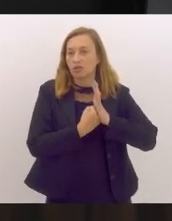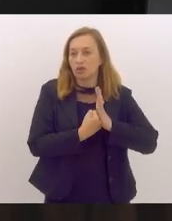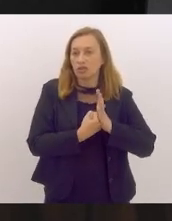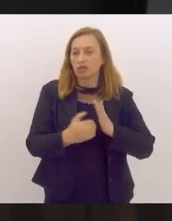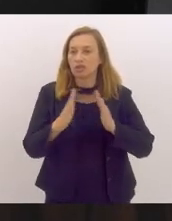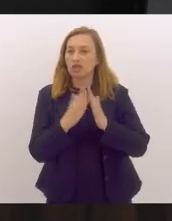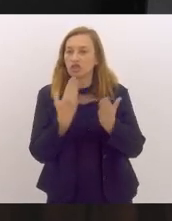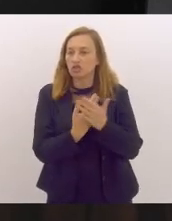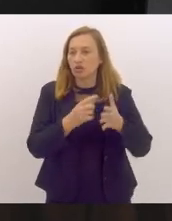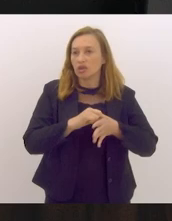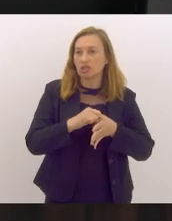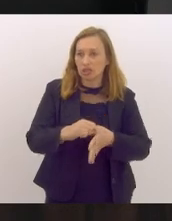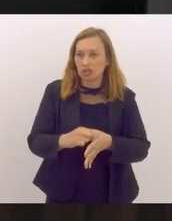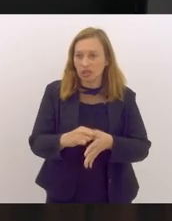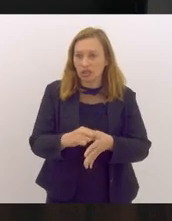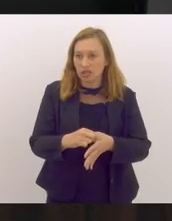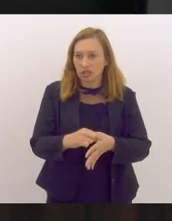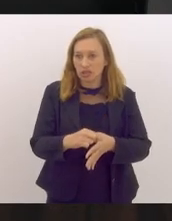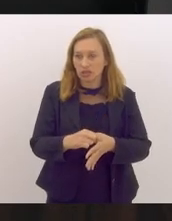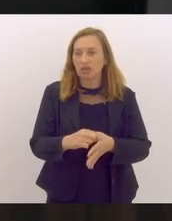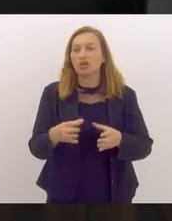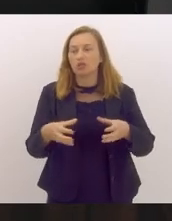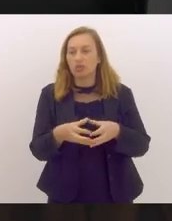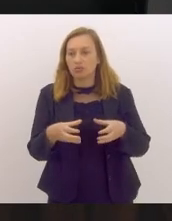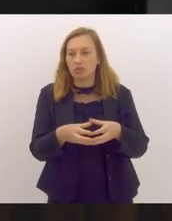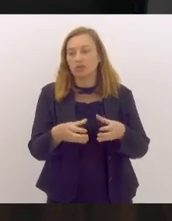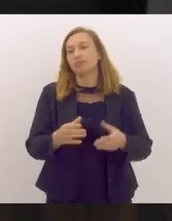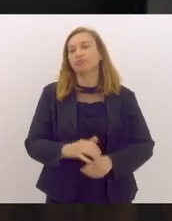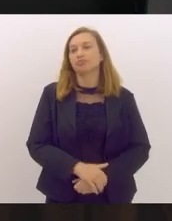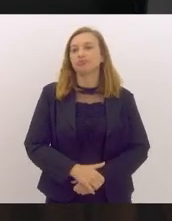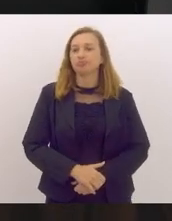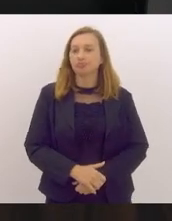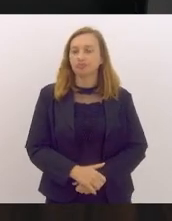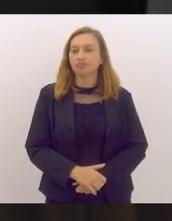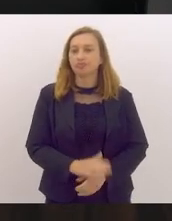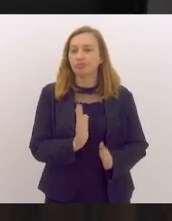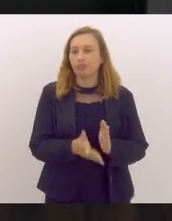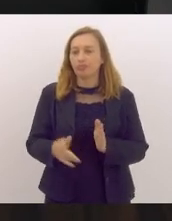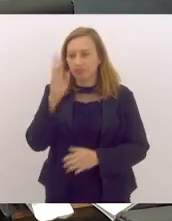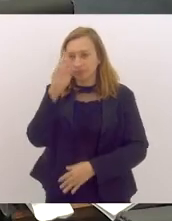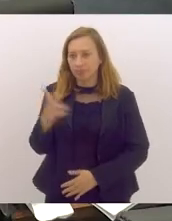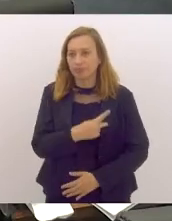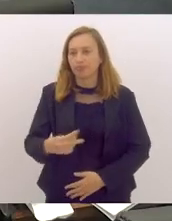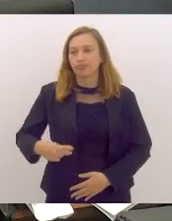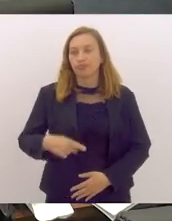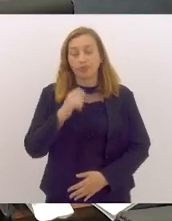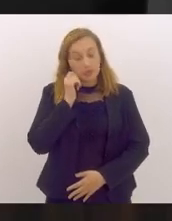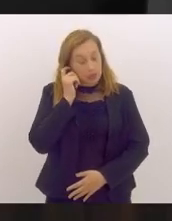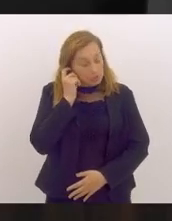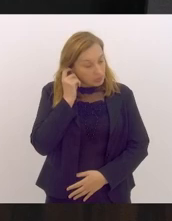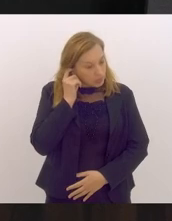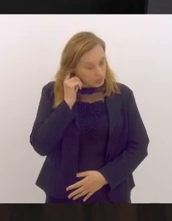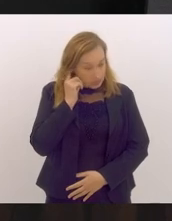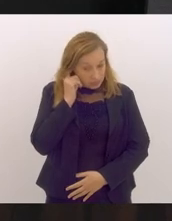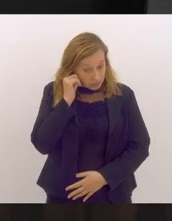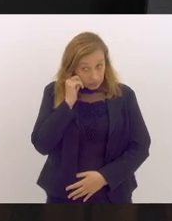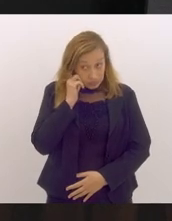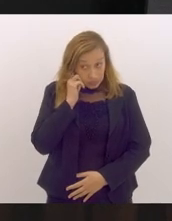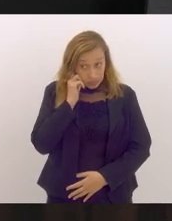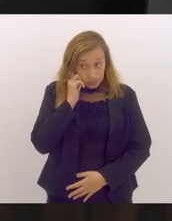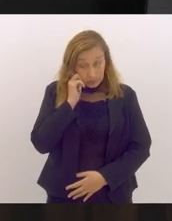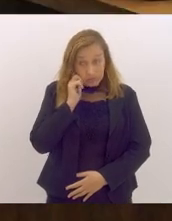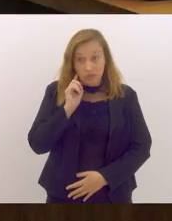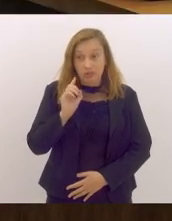de Líderes, já com parecer da comissão pela rejeição. Questão de ordem, senhor presidente. Questão de ordem, deputada